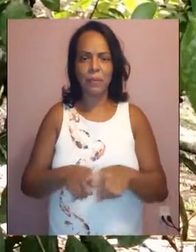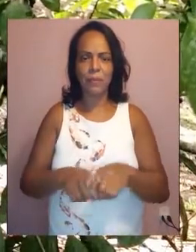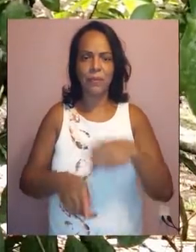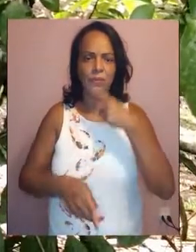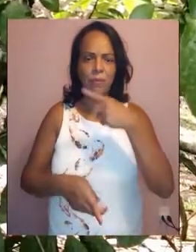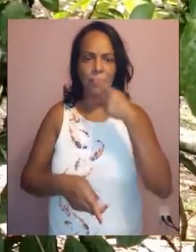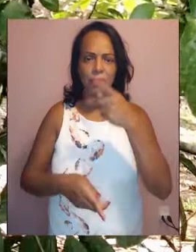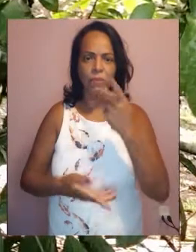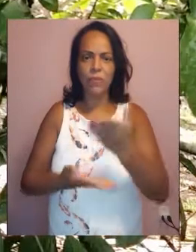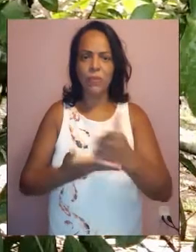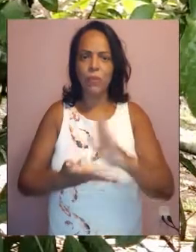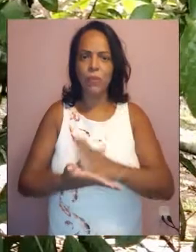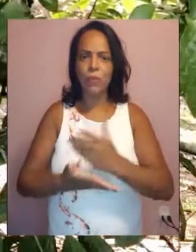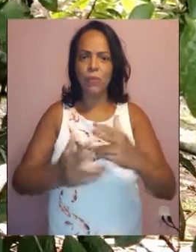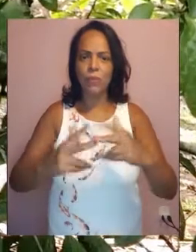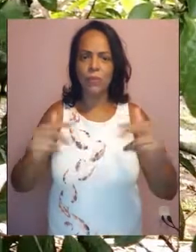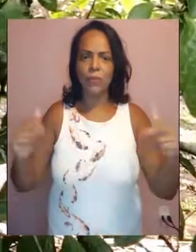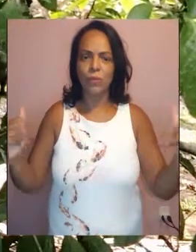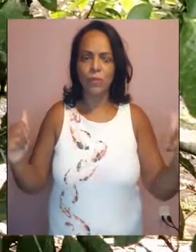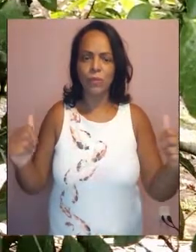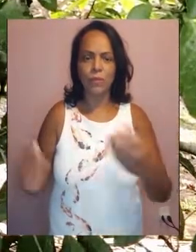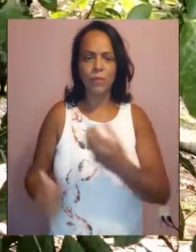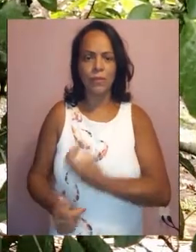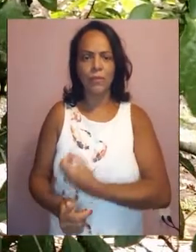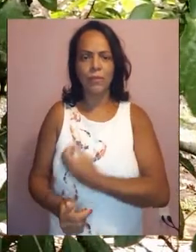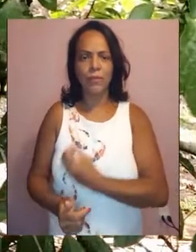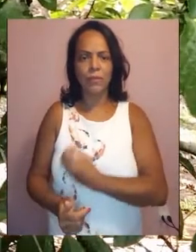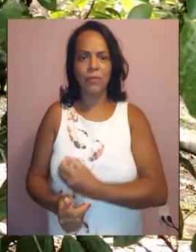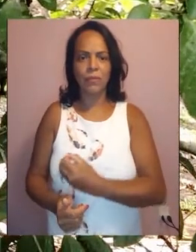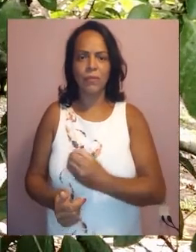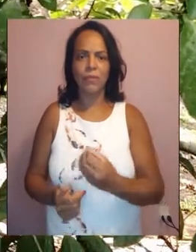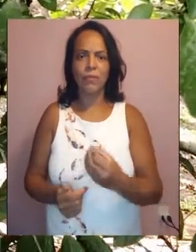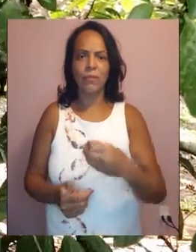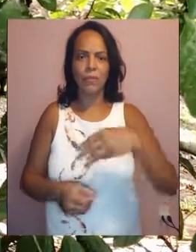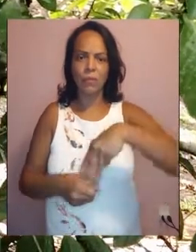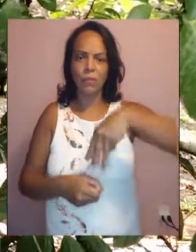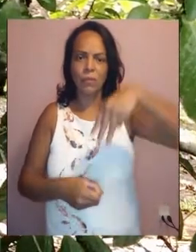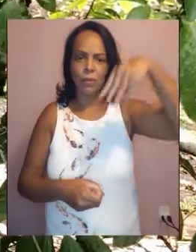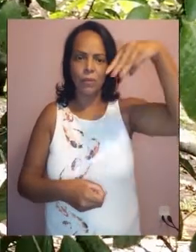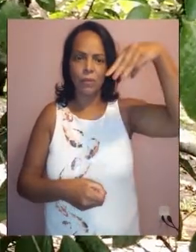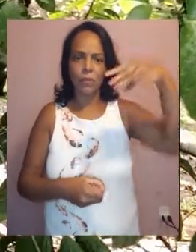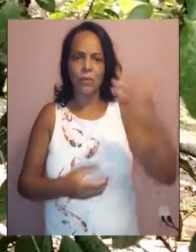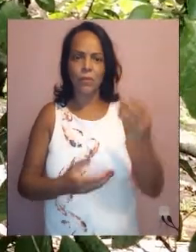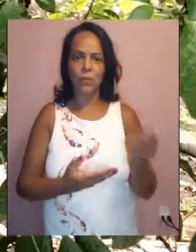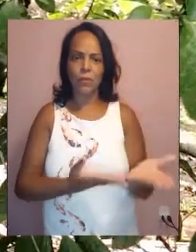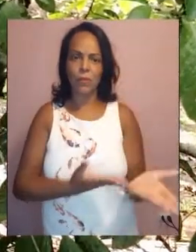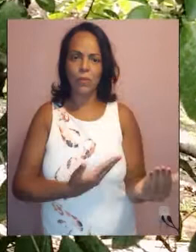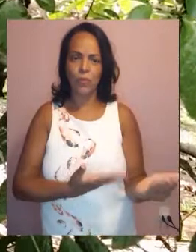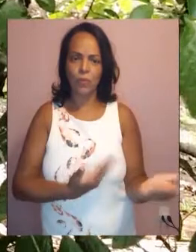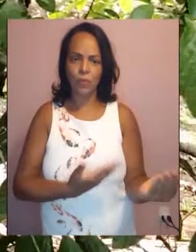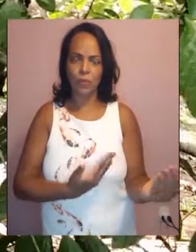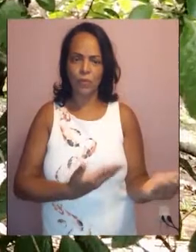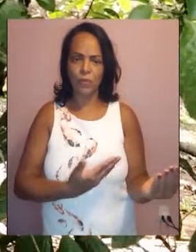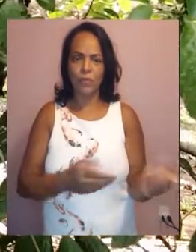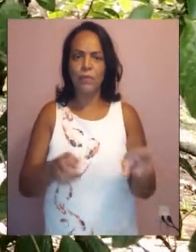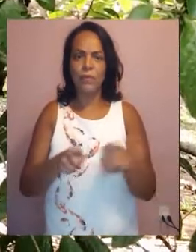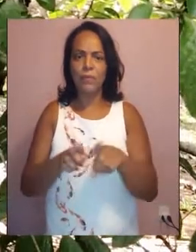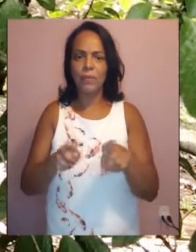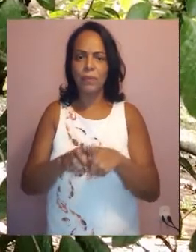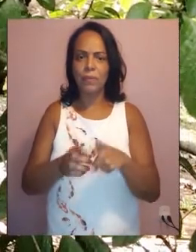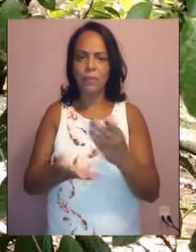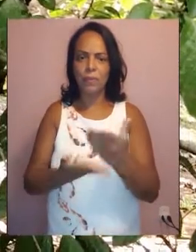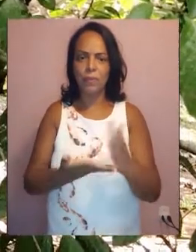jovem, né? E de alguns fatos que culminaram com a sua